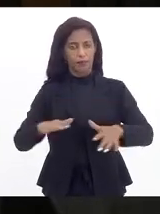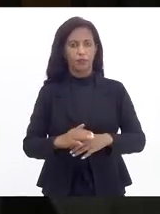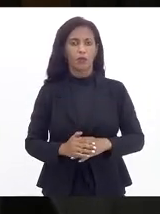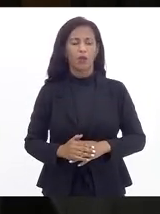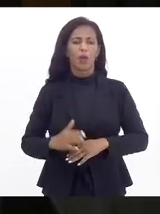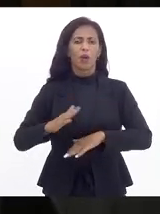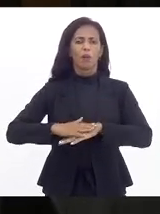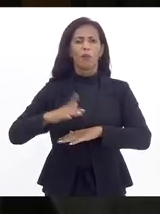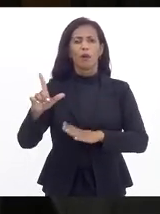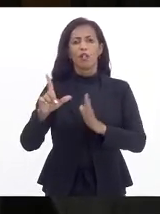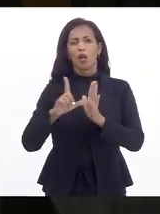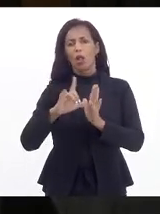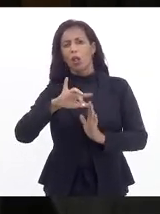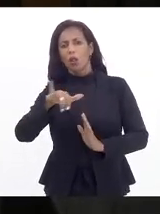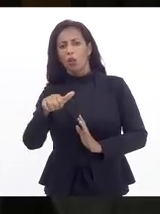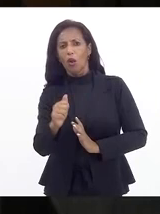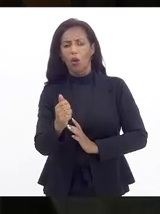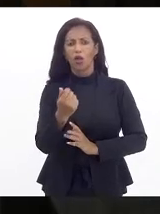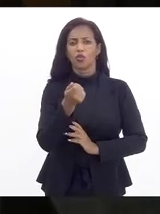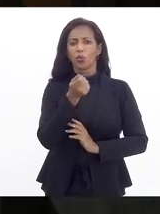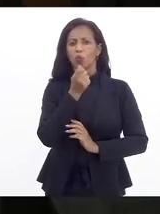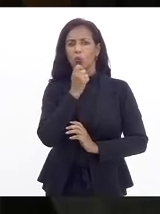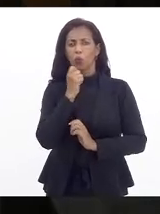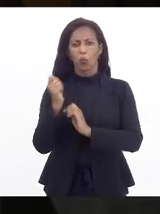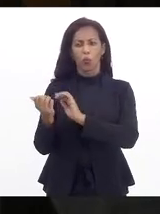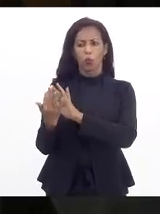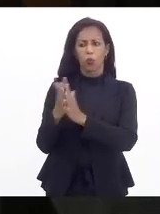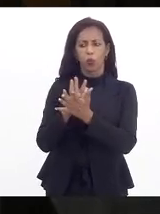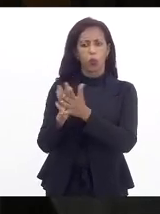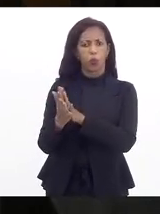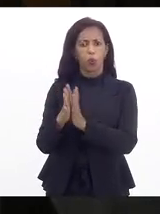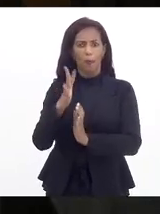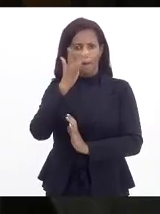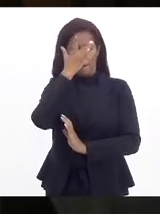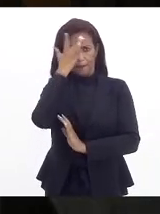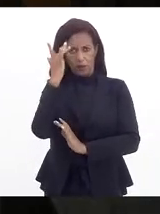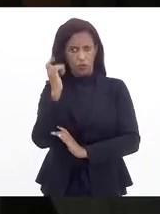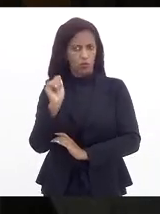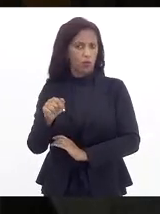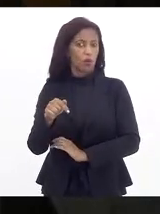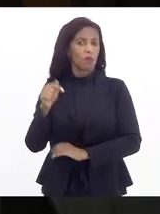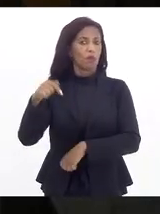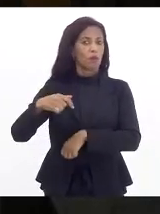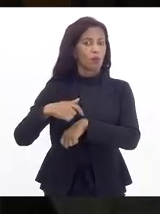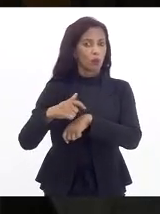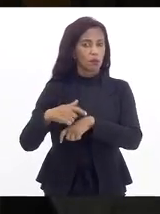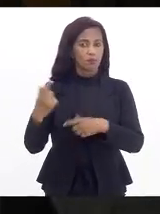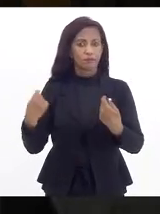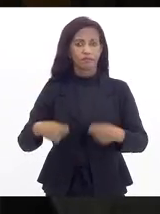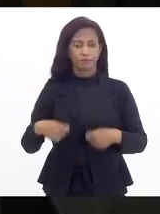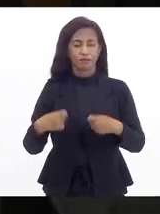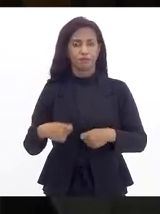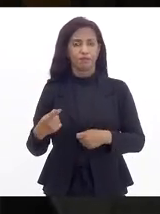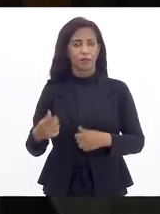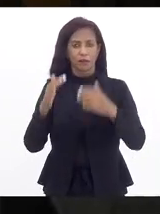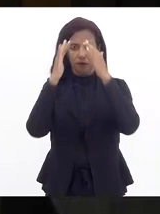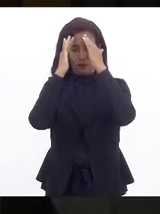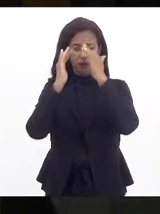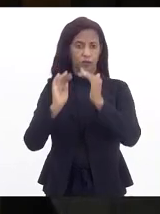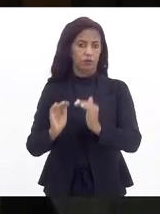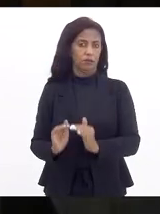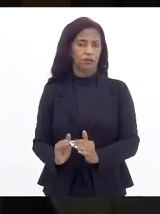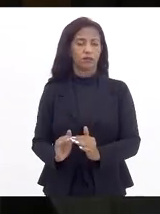mais que as lojas ali não tivessem aglomerações de pessoas, mas foi naquele momento necessário que eles